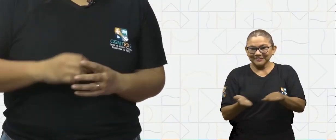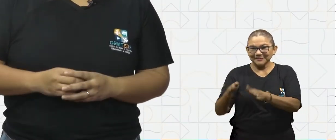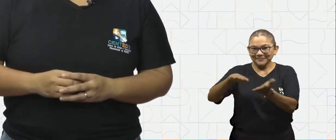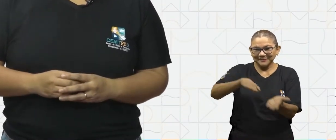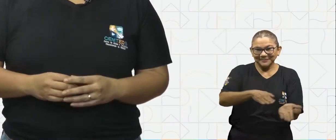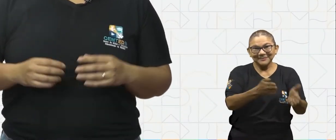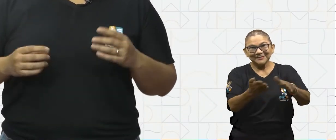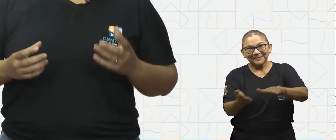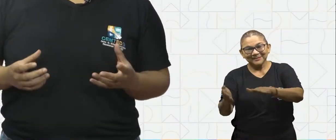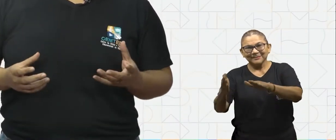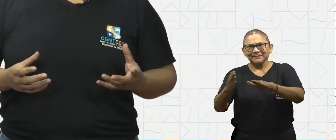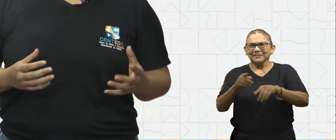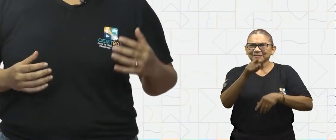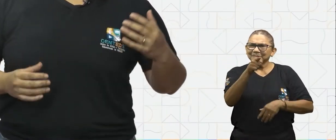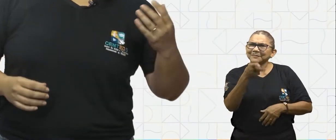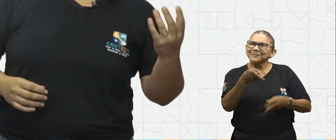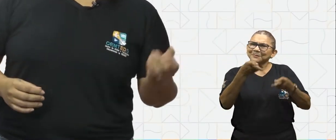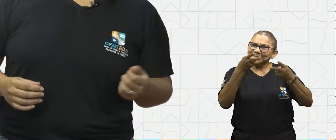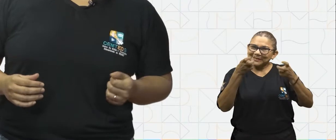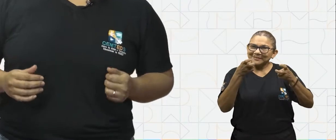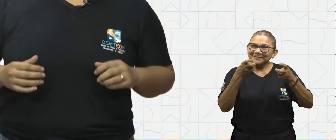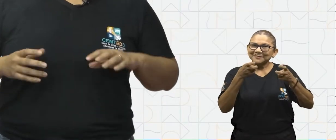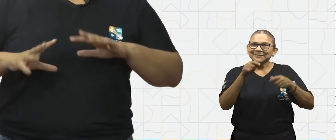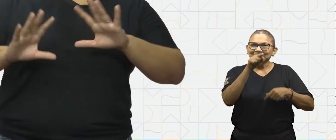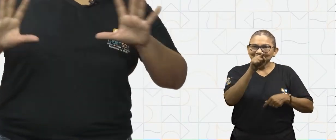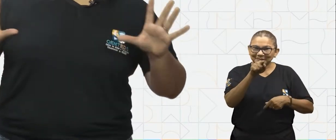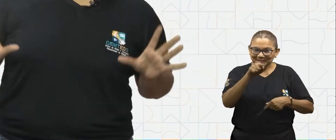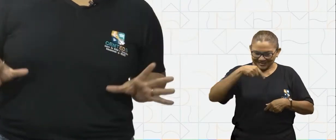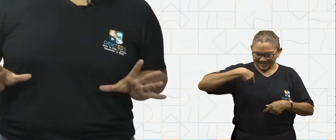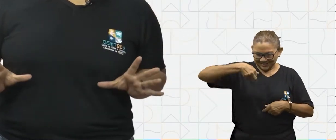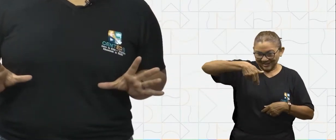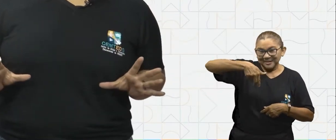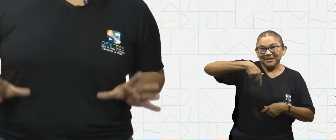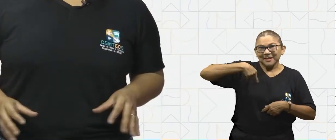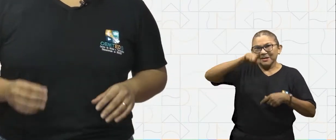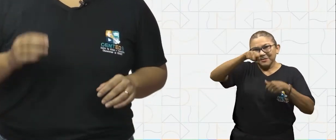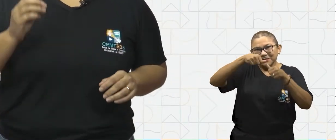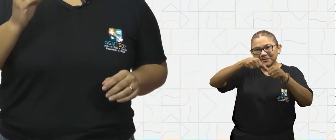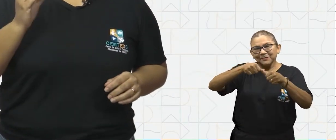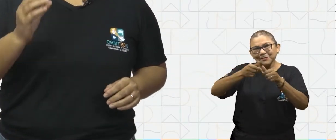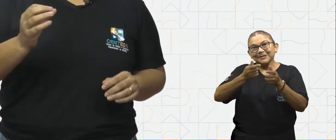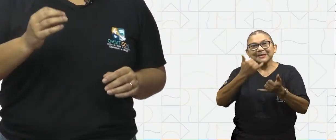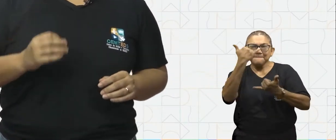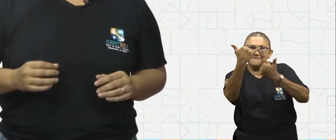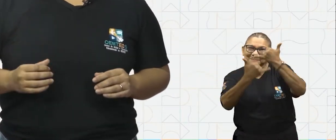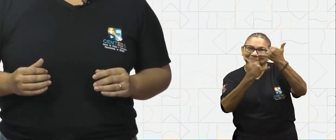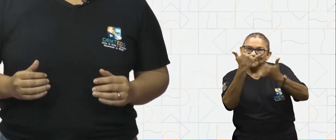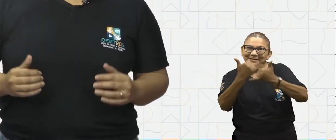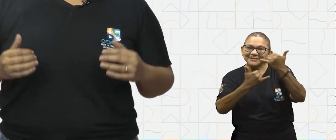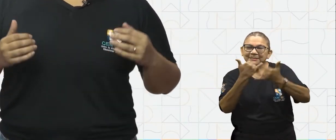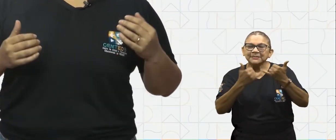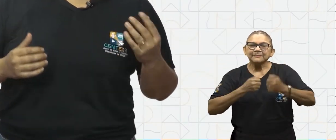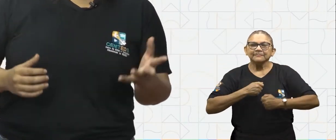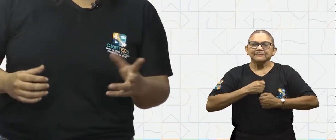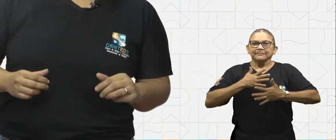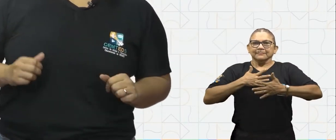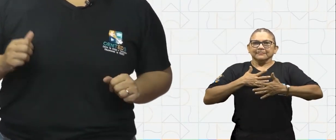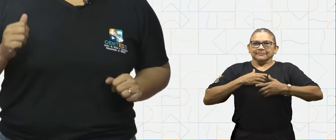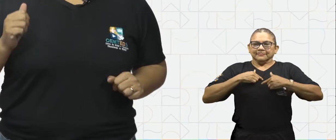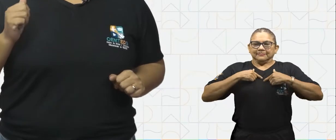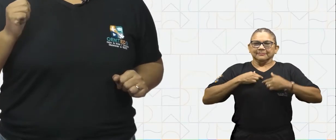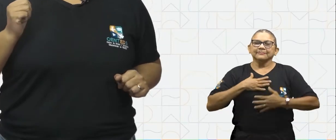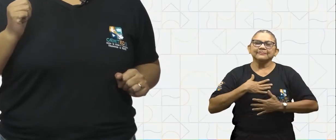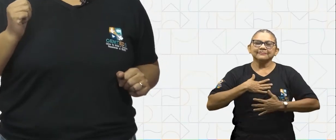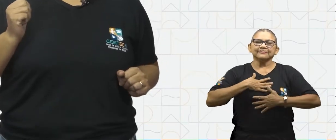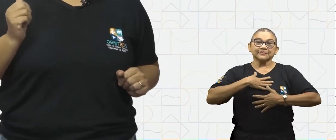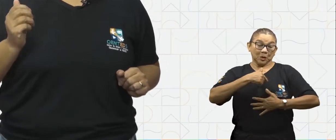já percebeu que quando você anda de patins ou faz alguma atividade física, a sua respiração fica mais rápida, o